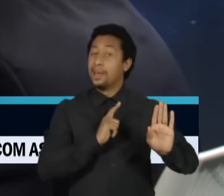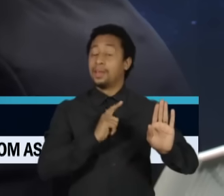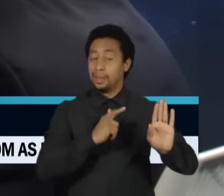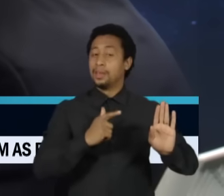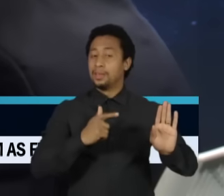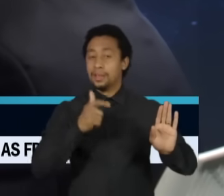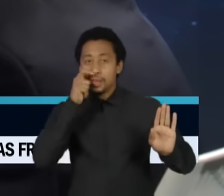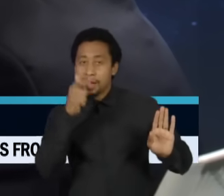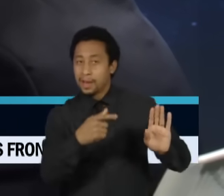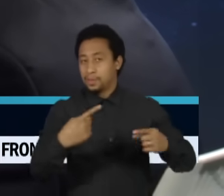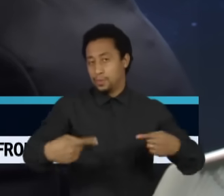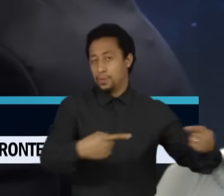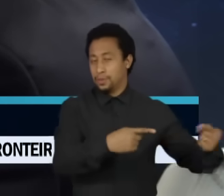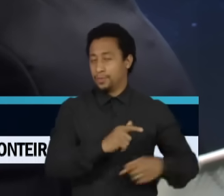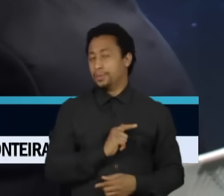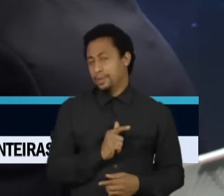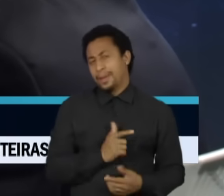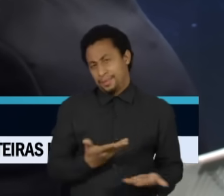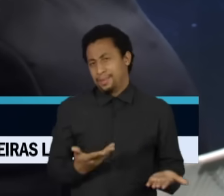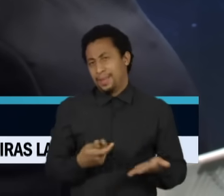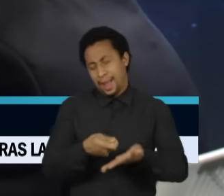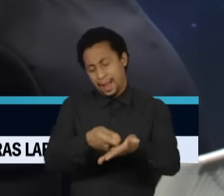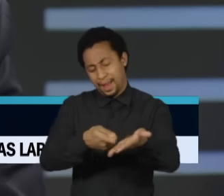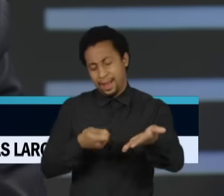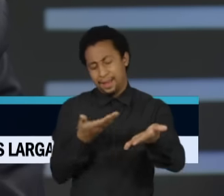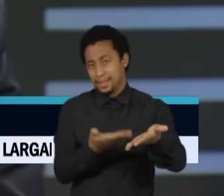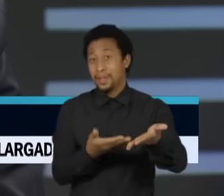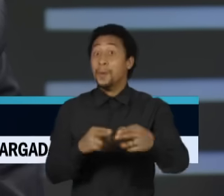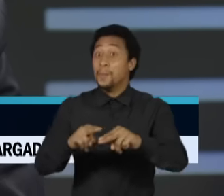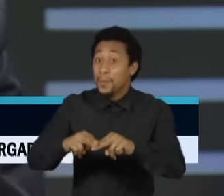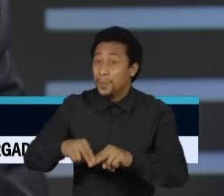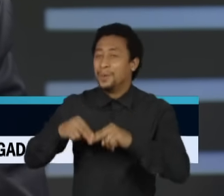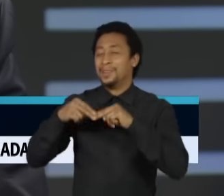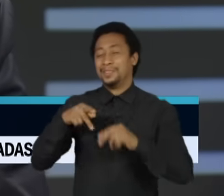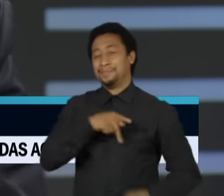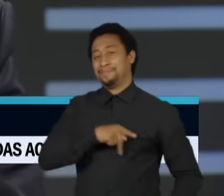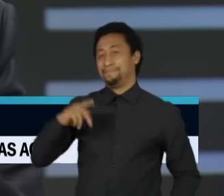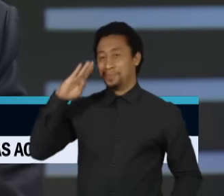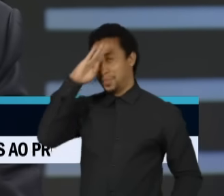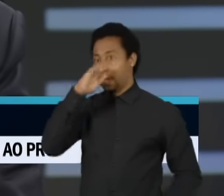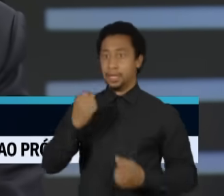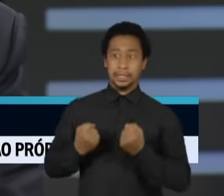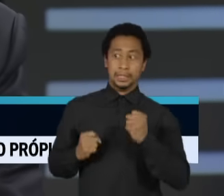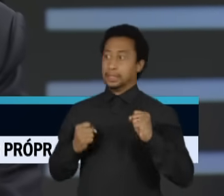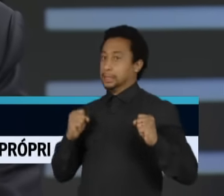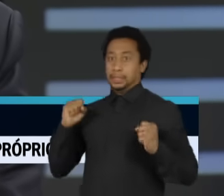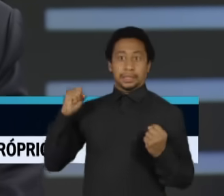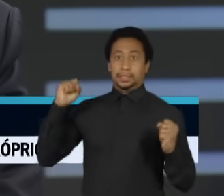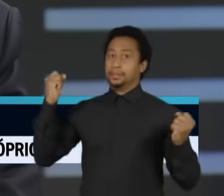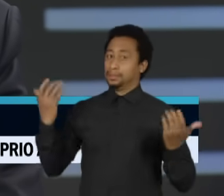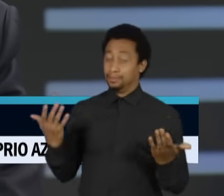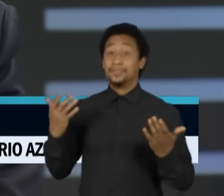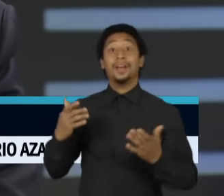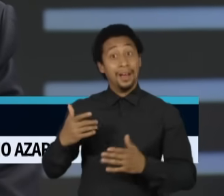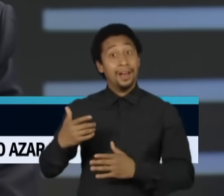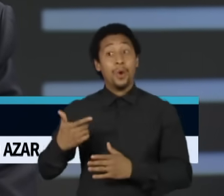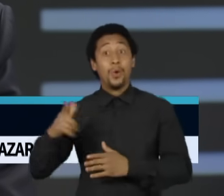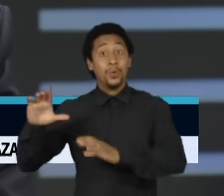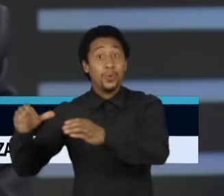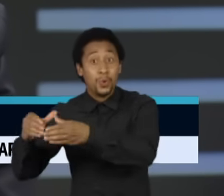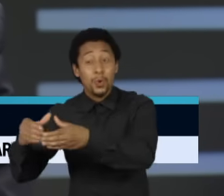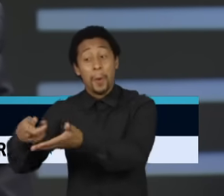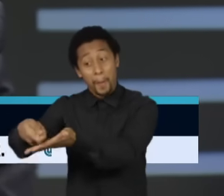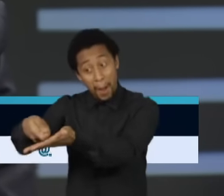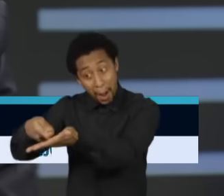conotação política. E daí na minha leitura a irritação do presidente. E aí fizeram essa outra carta também